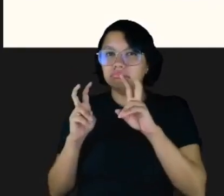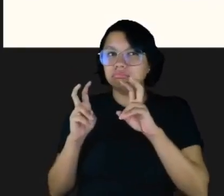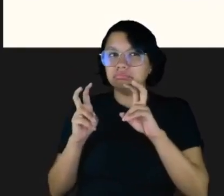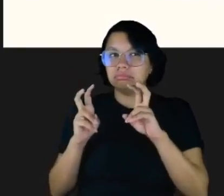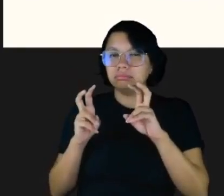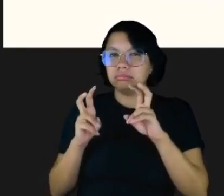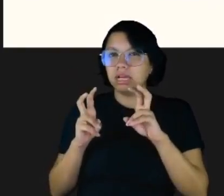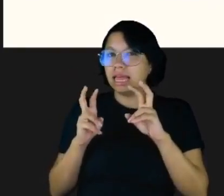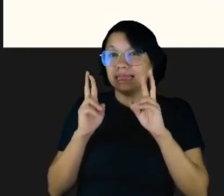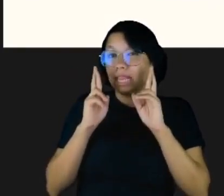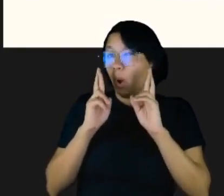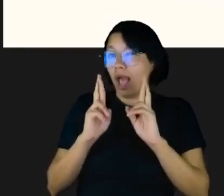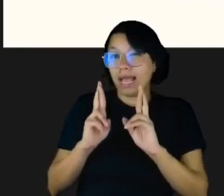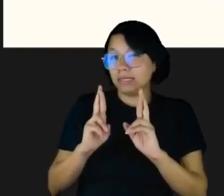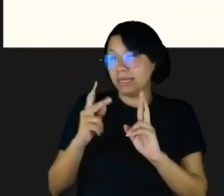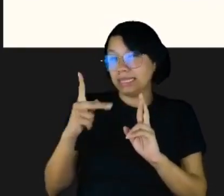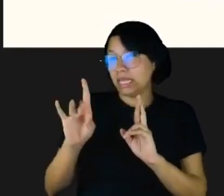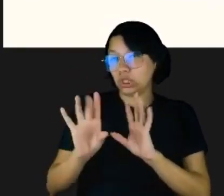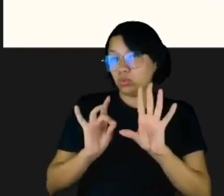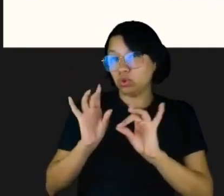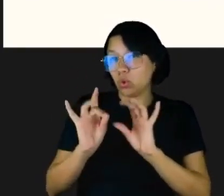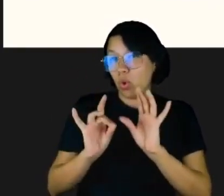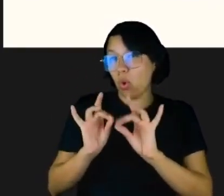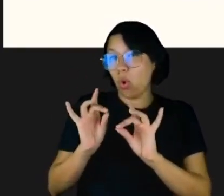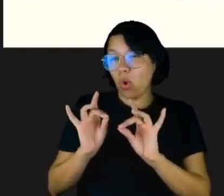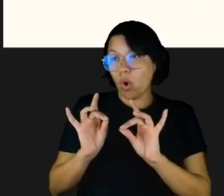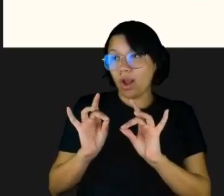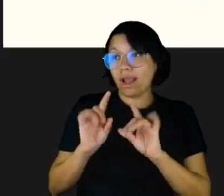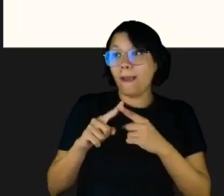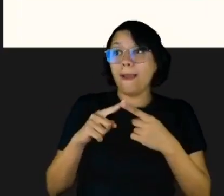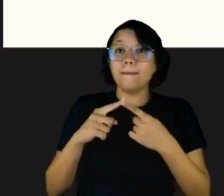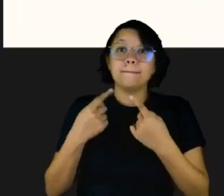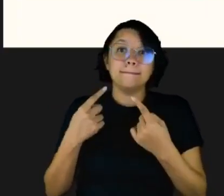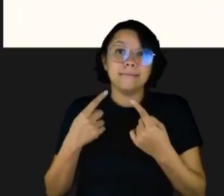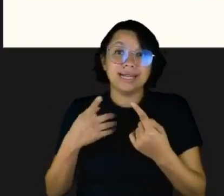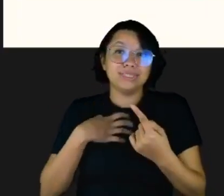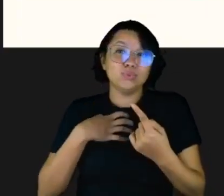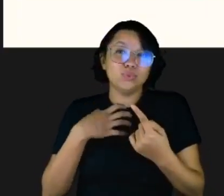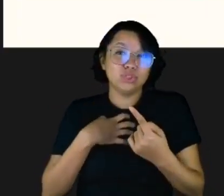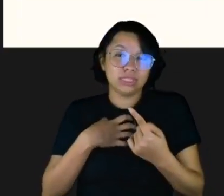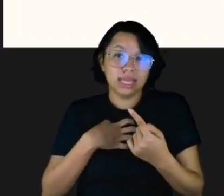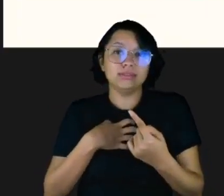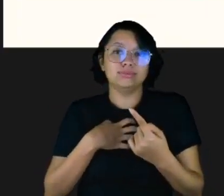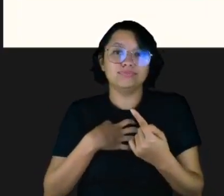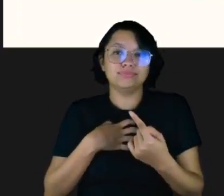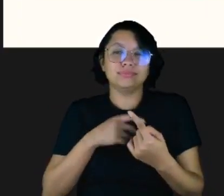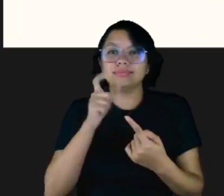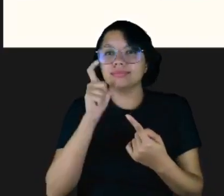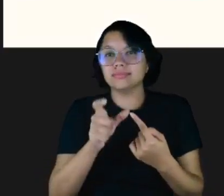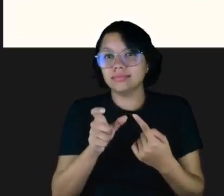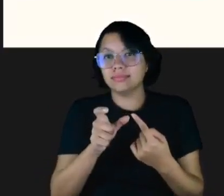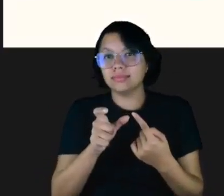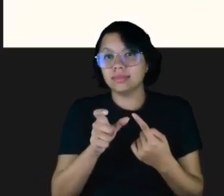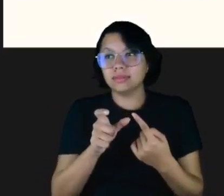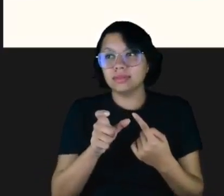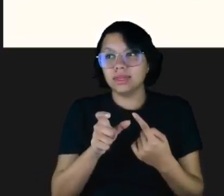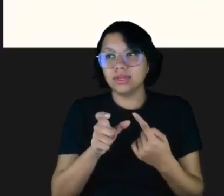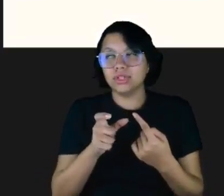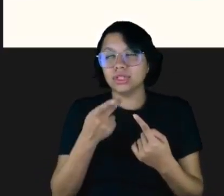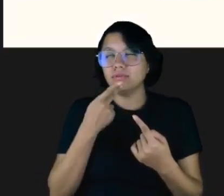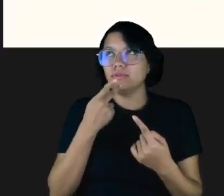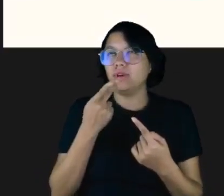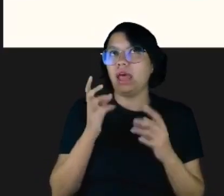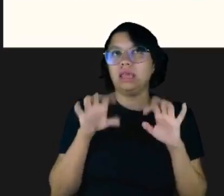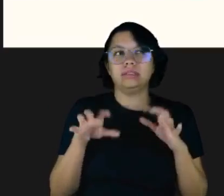não respeitar a sua escolha, porém de uma forma que seja, vou usar uma